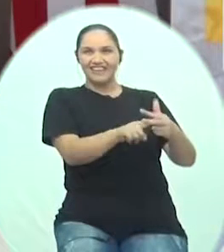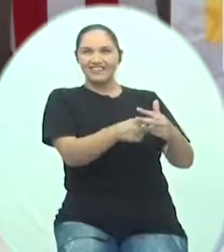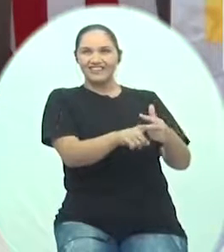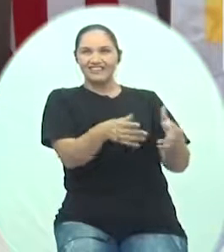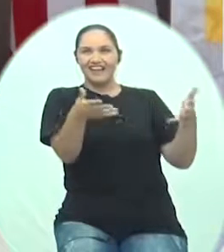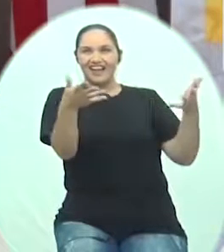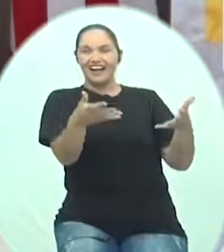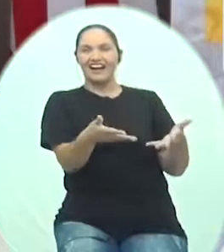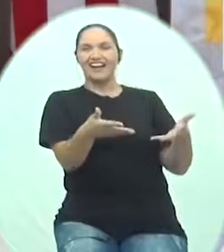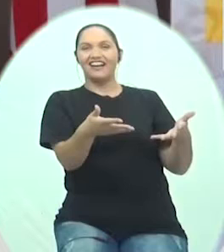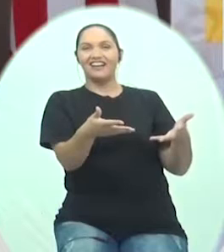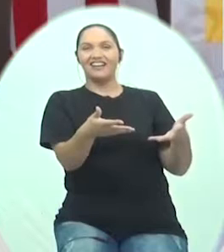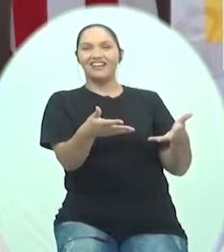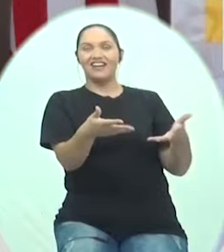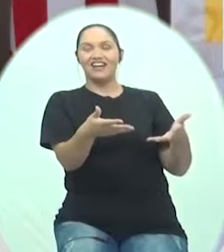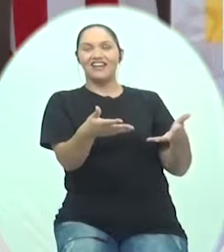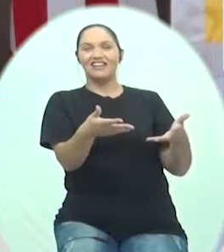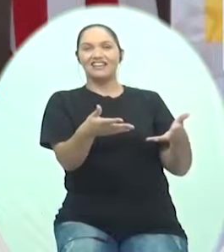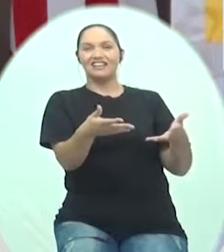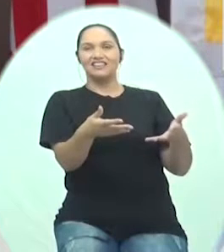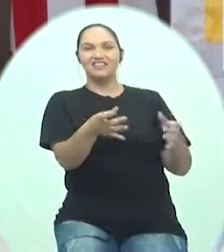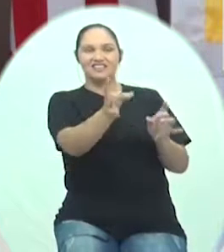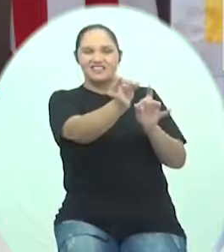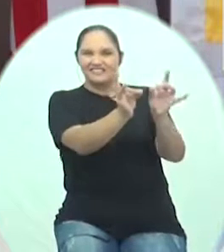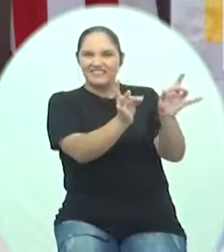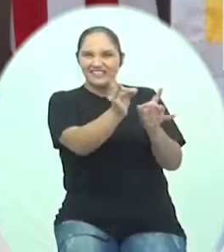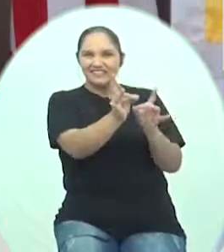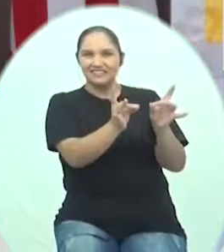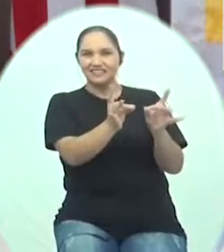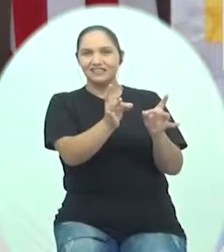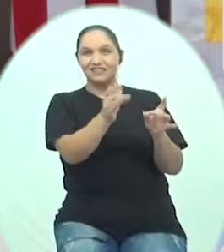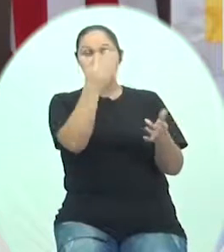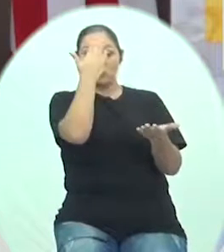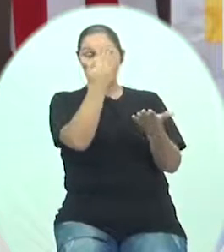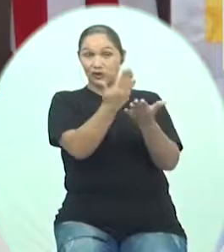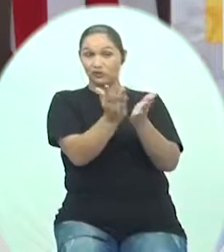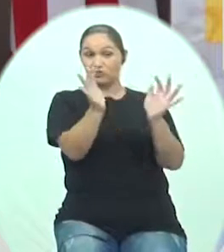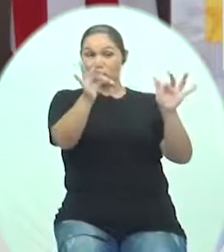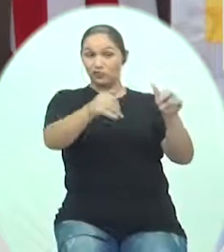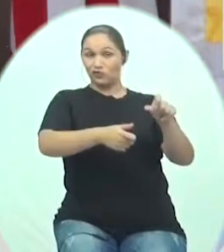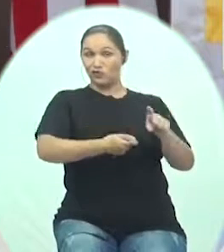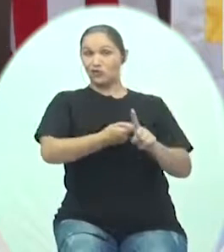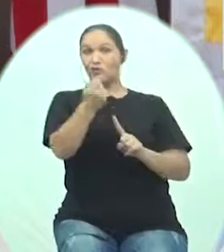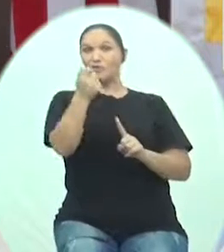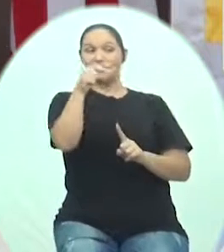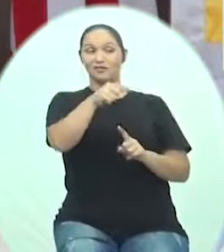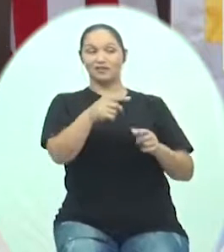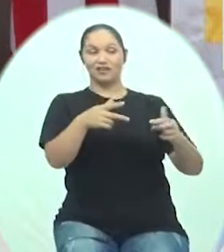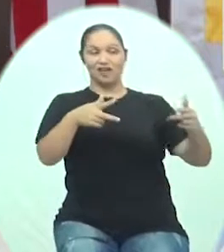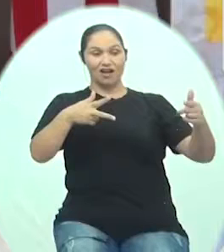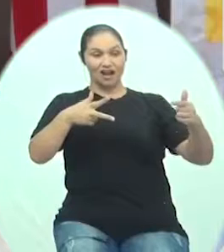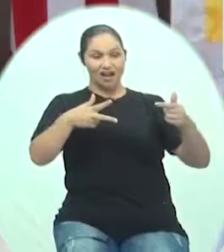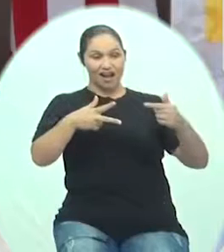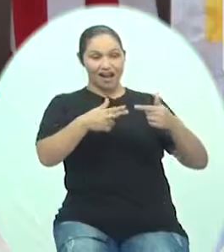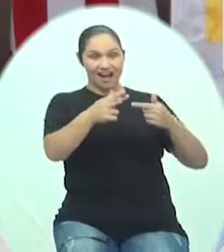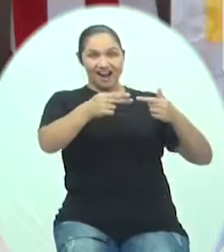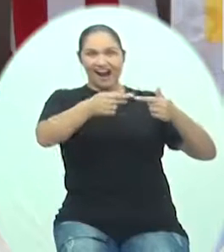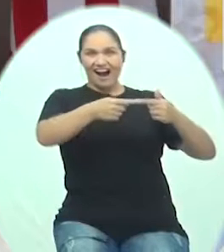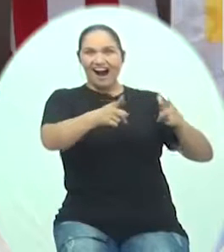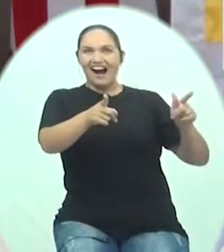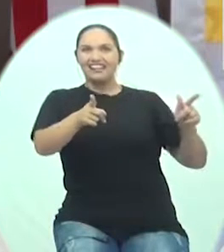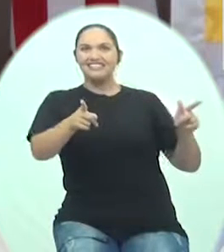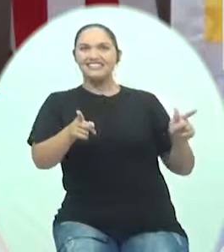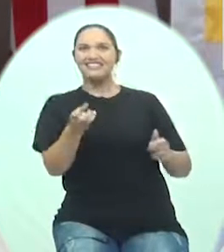a final do mês agora eu acredito que será inaugurado esse Fantástico prédio na área da saúde do município de cilma